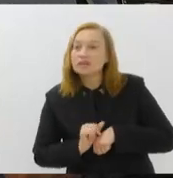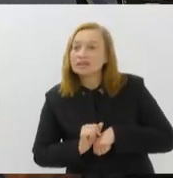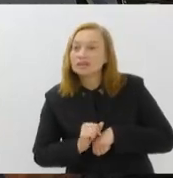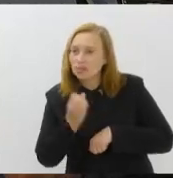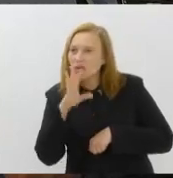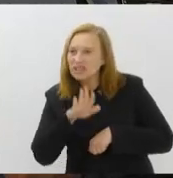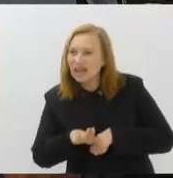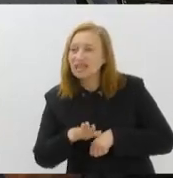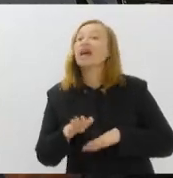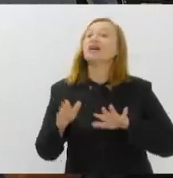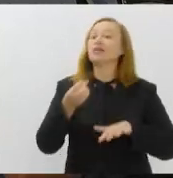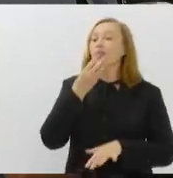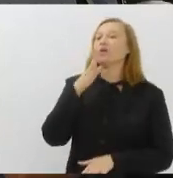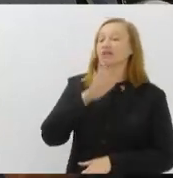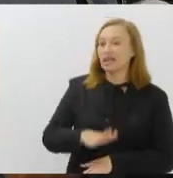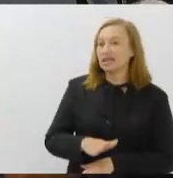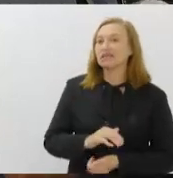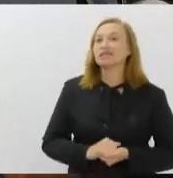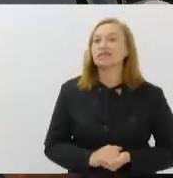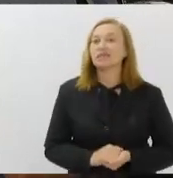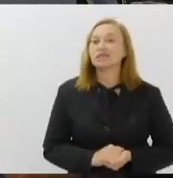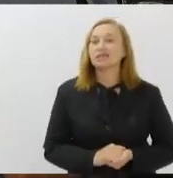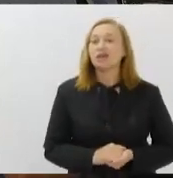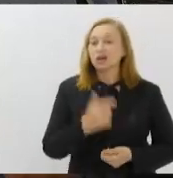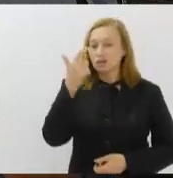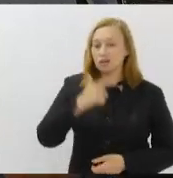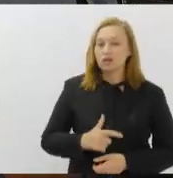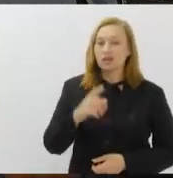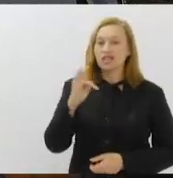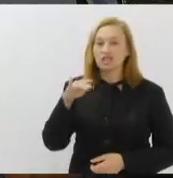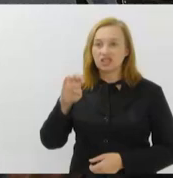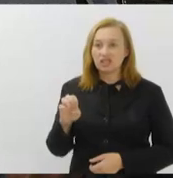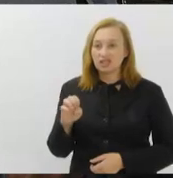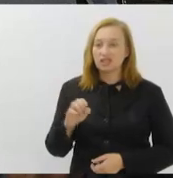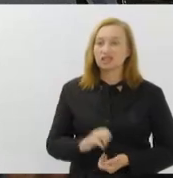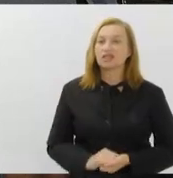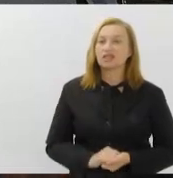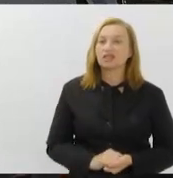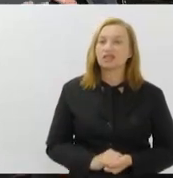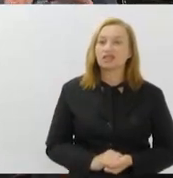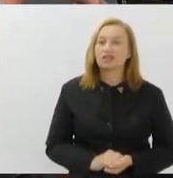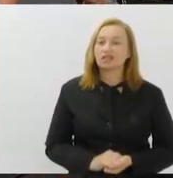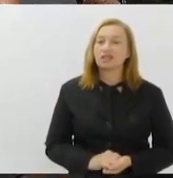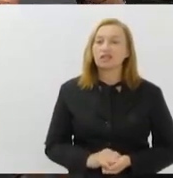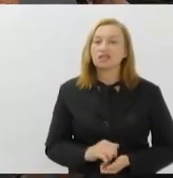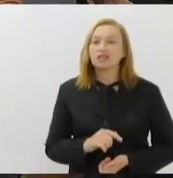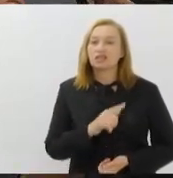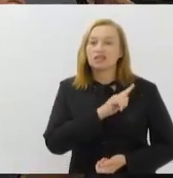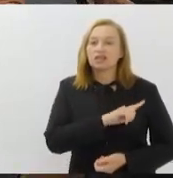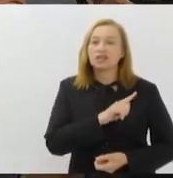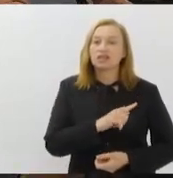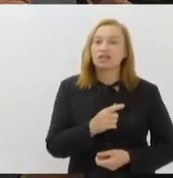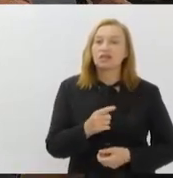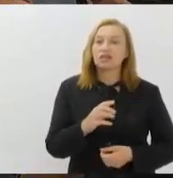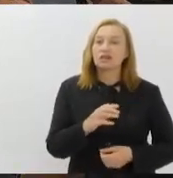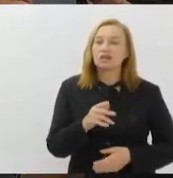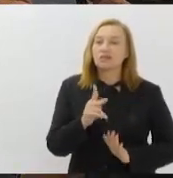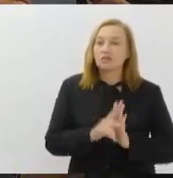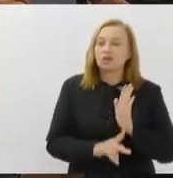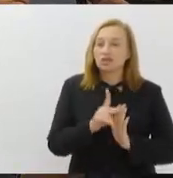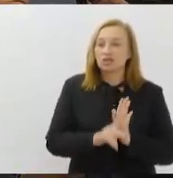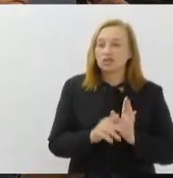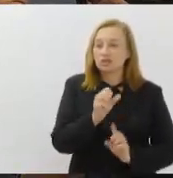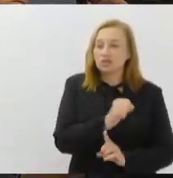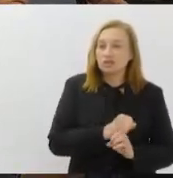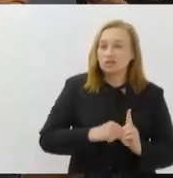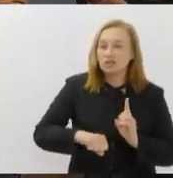Boa tarde a todos, então. Eu sou a Cristiane Mendonça, sou gerente de projetos sociais e mercados da Emater.